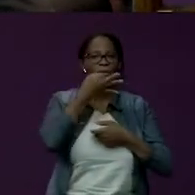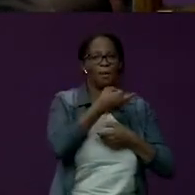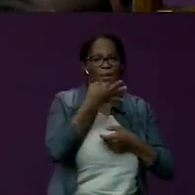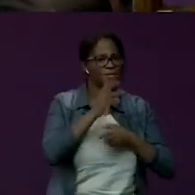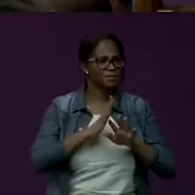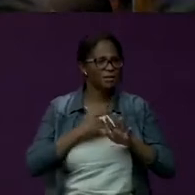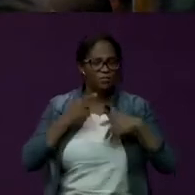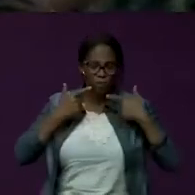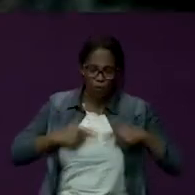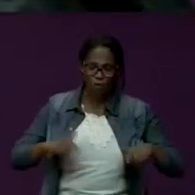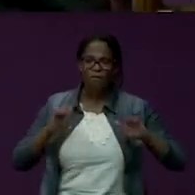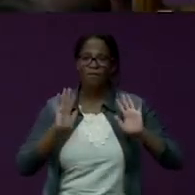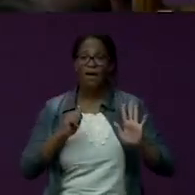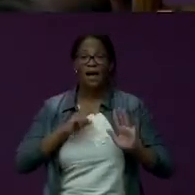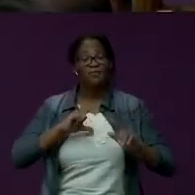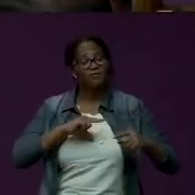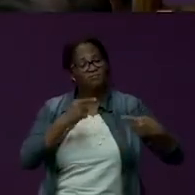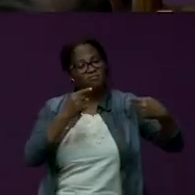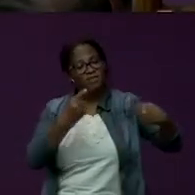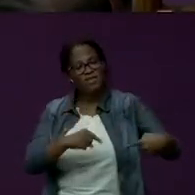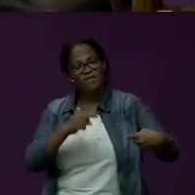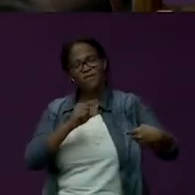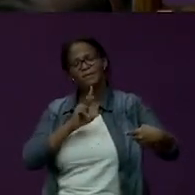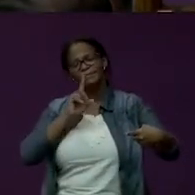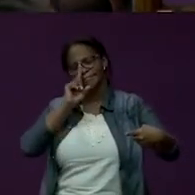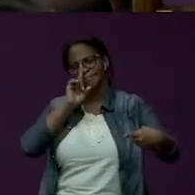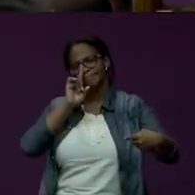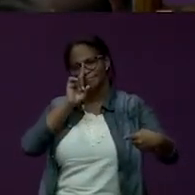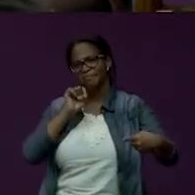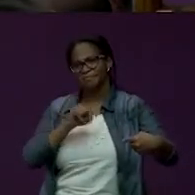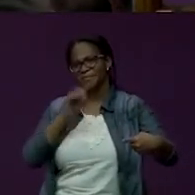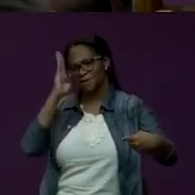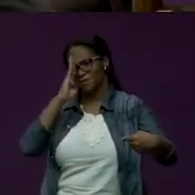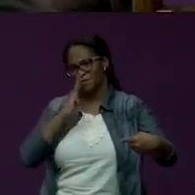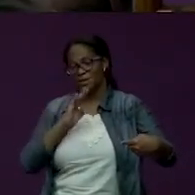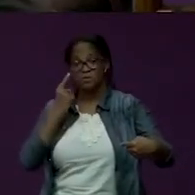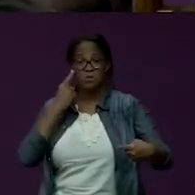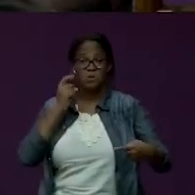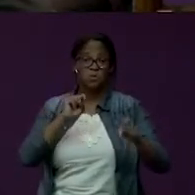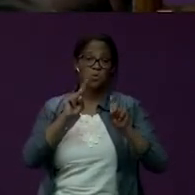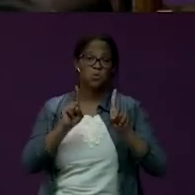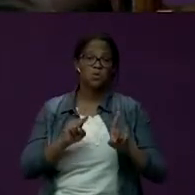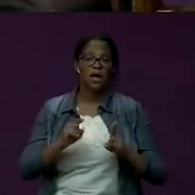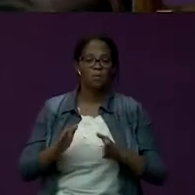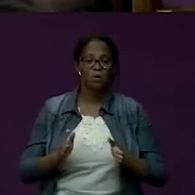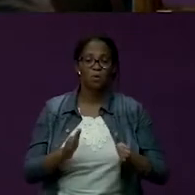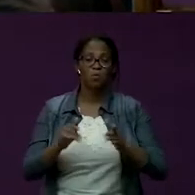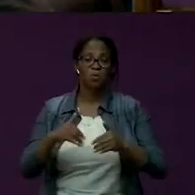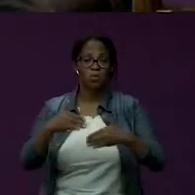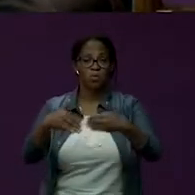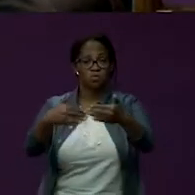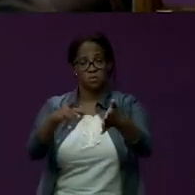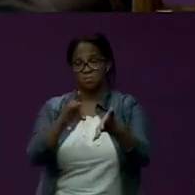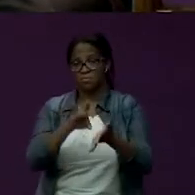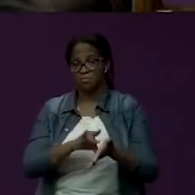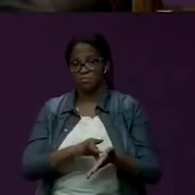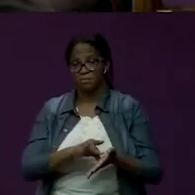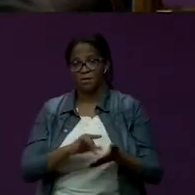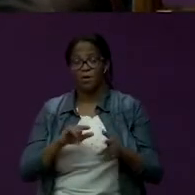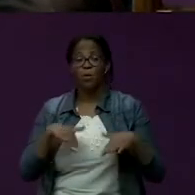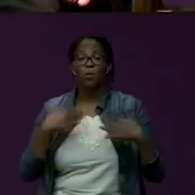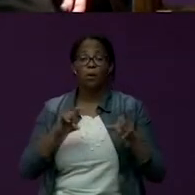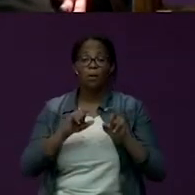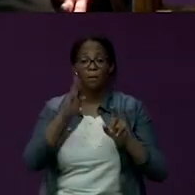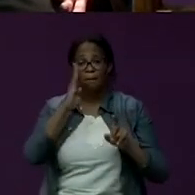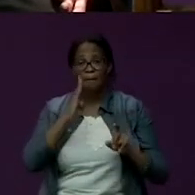a gente está num desafio muito grande no país. A gente não sabe que rumo, né, de fato, o país